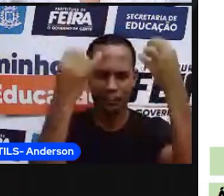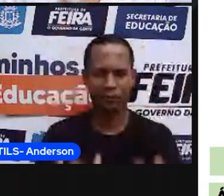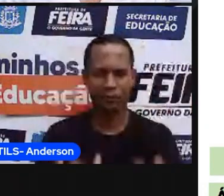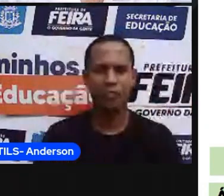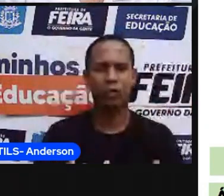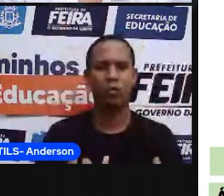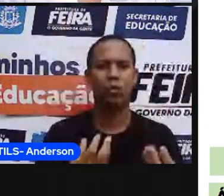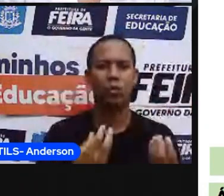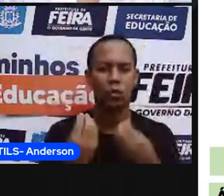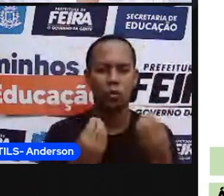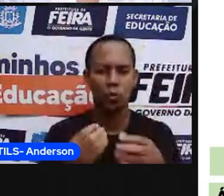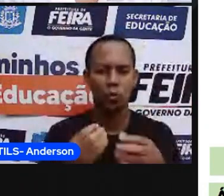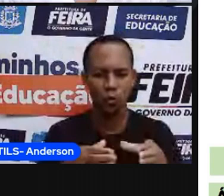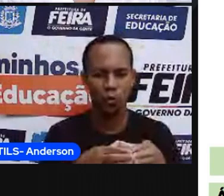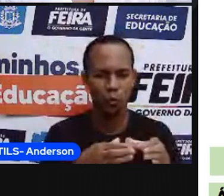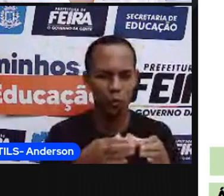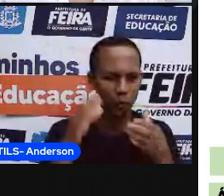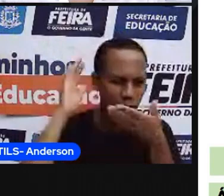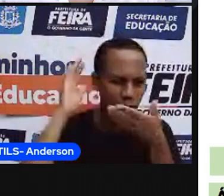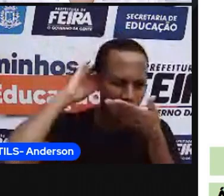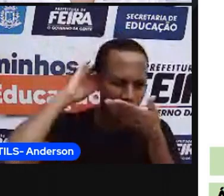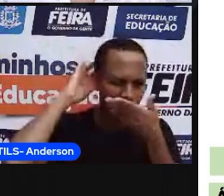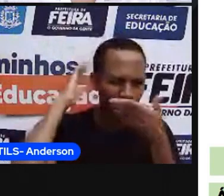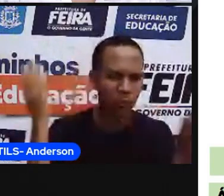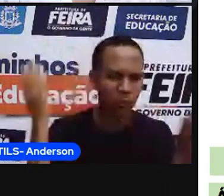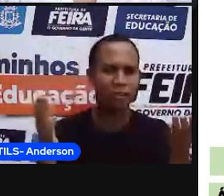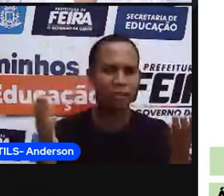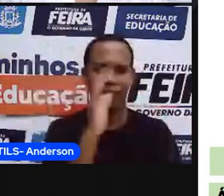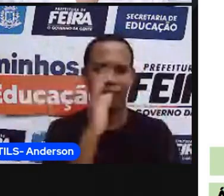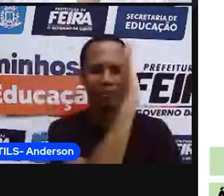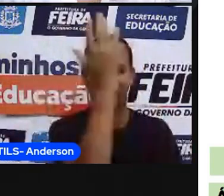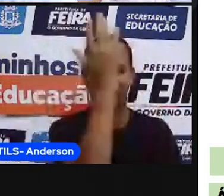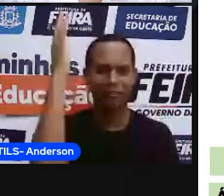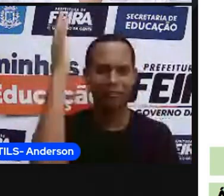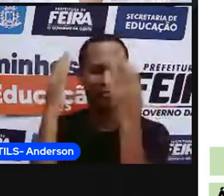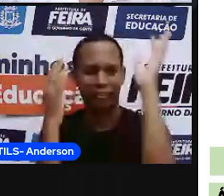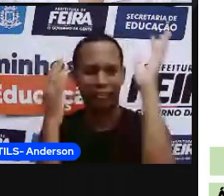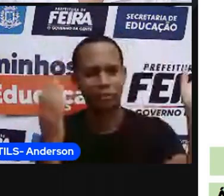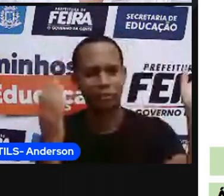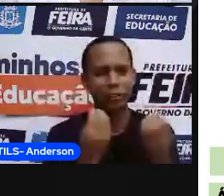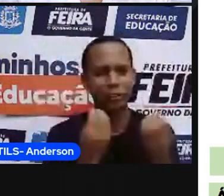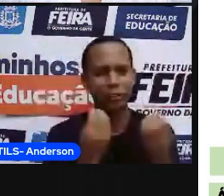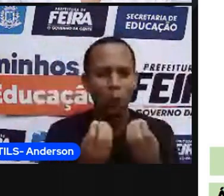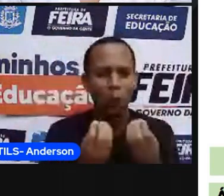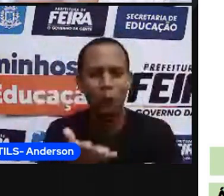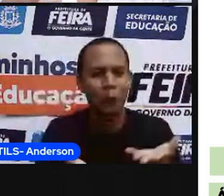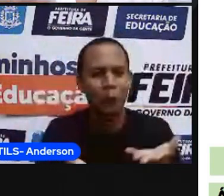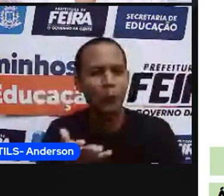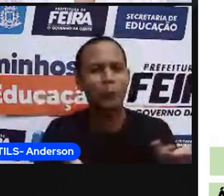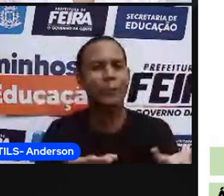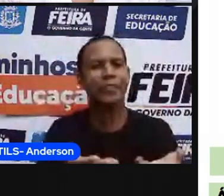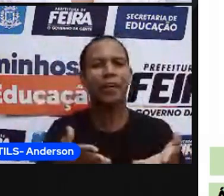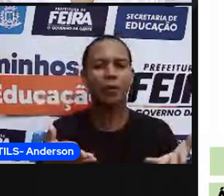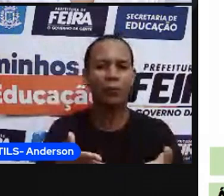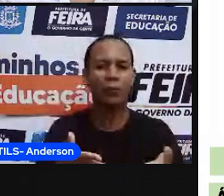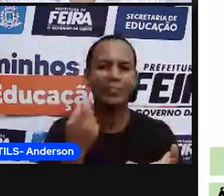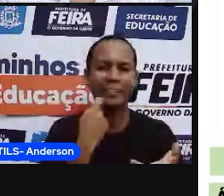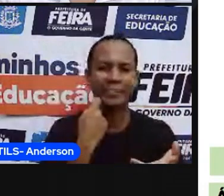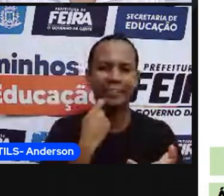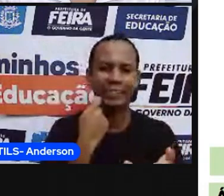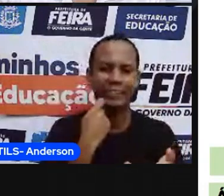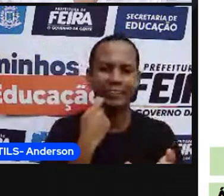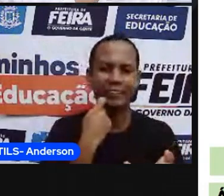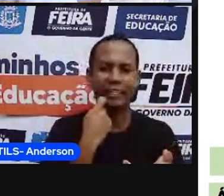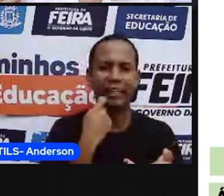essa relação do indígena, né, com a natureza. E hoje, obviamente, sexta-feira, né, nossas